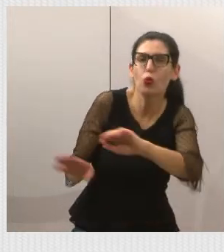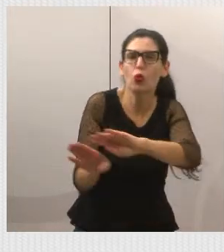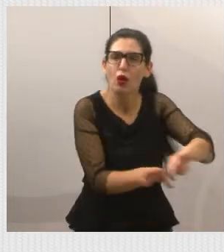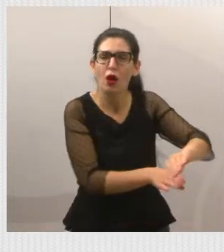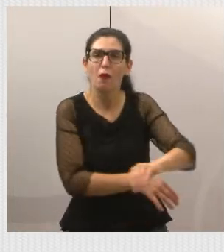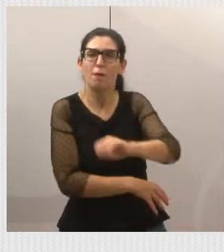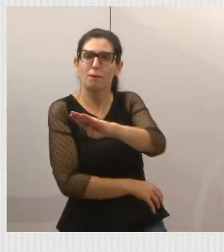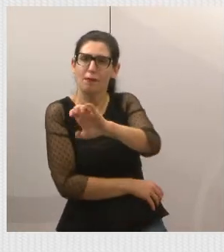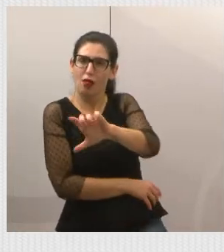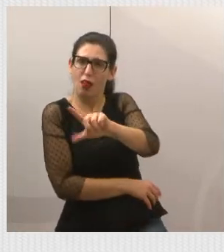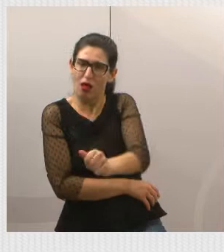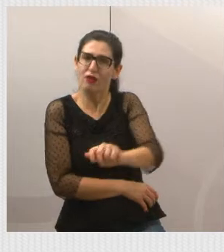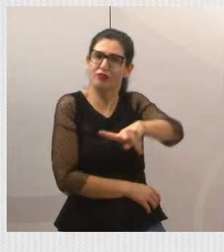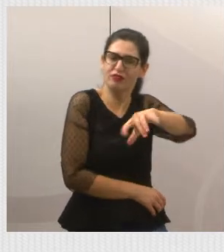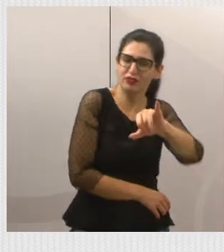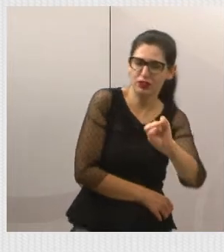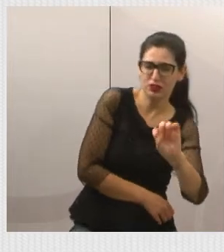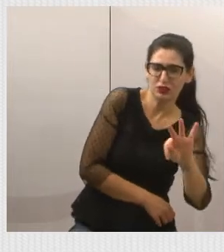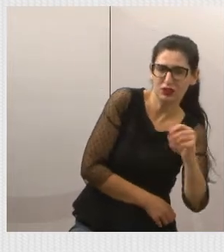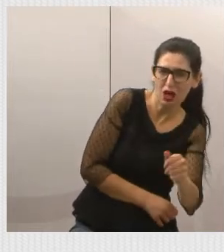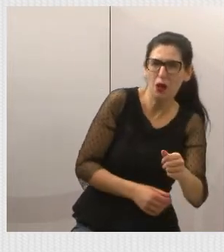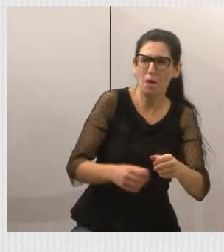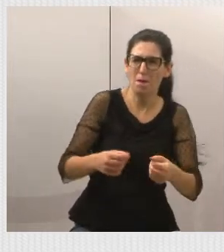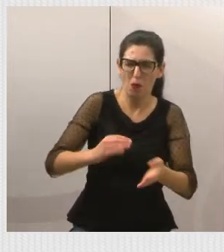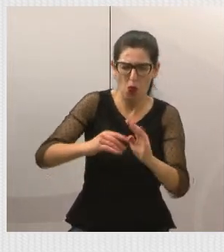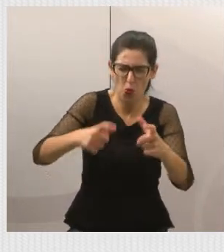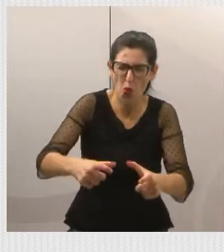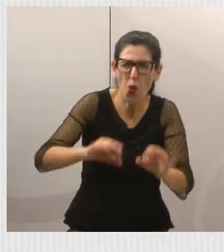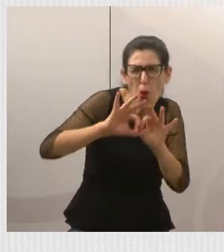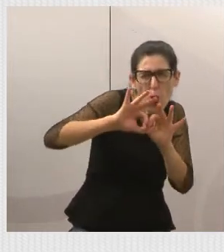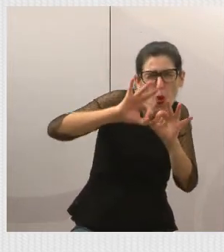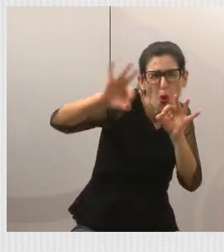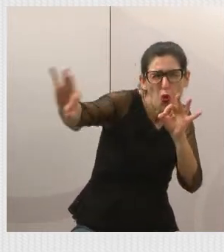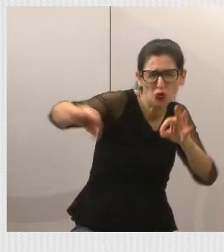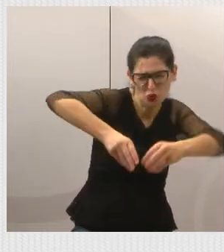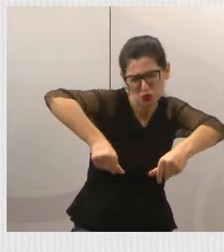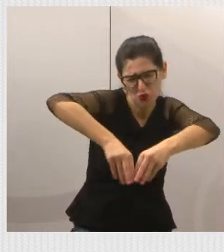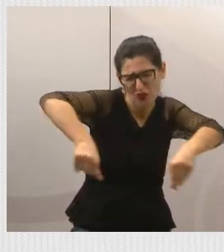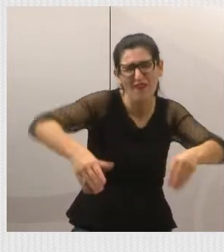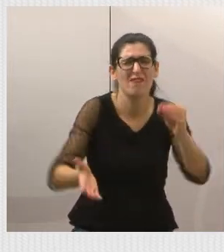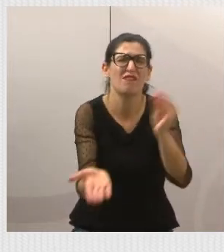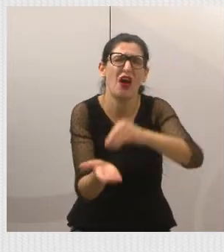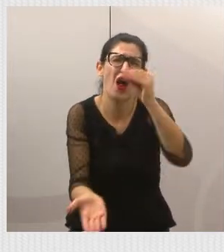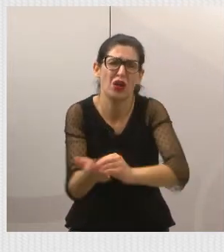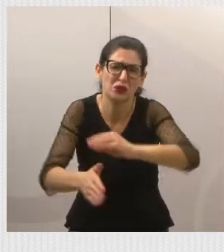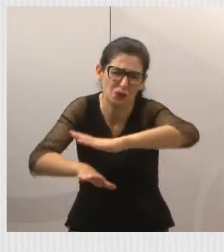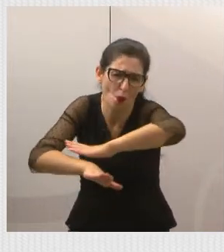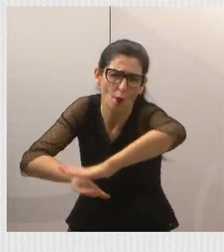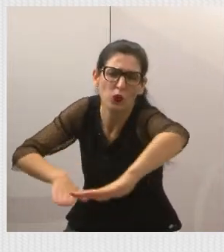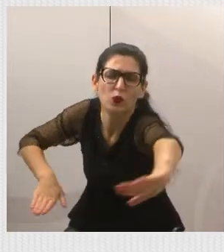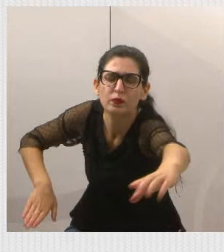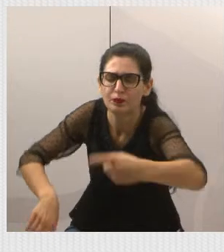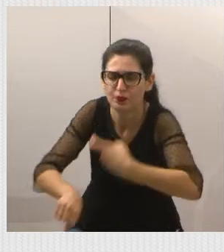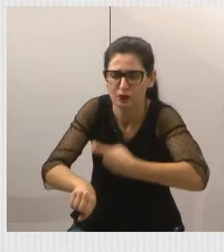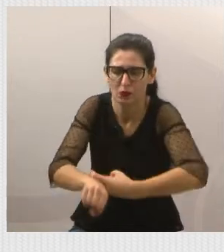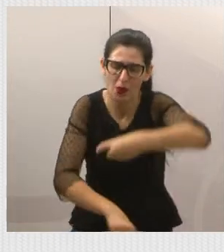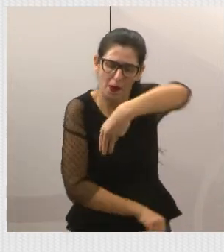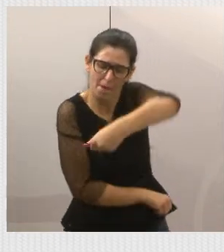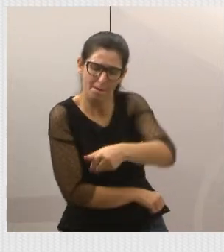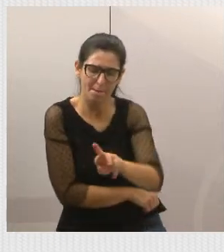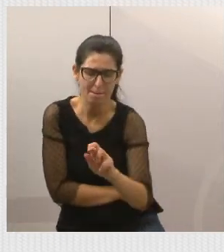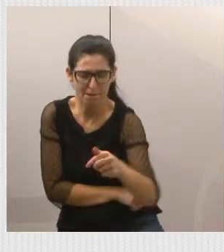a gente fecha os bairros carentes que ainda não têm asfalto, Marquês, e construção de